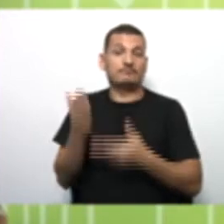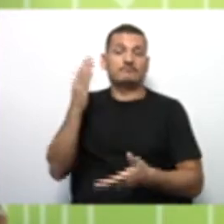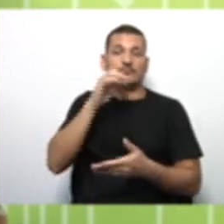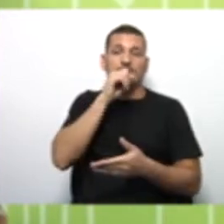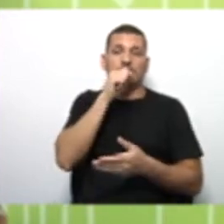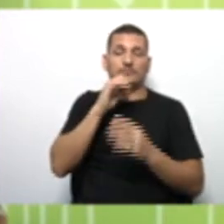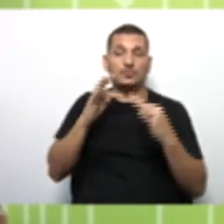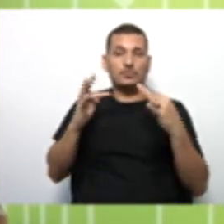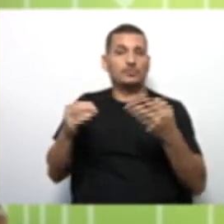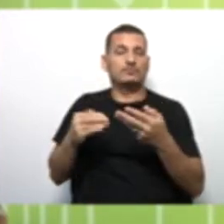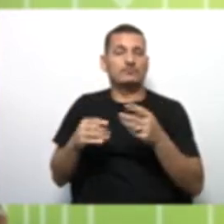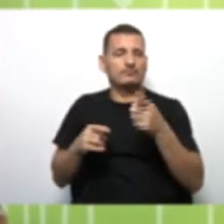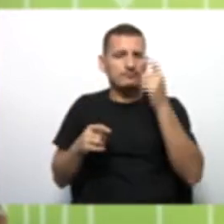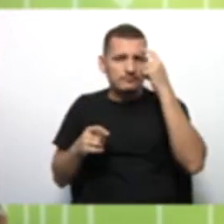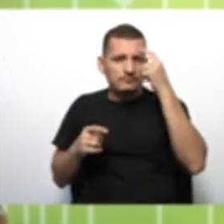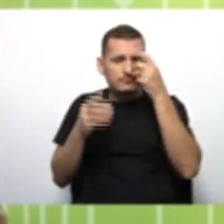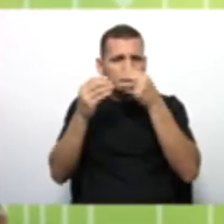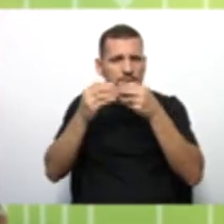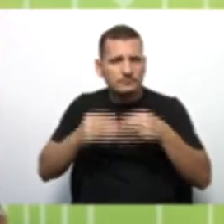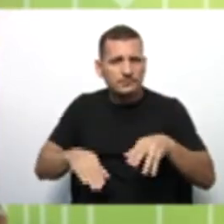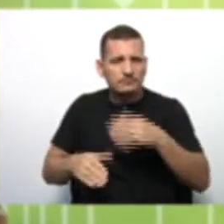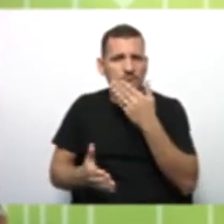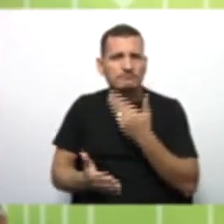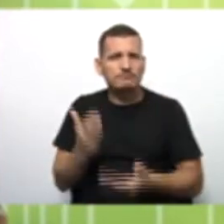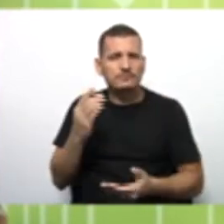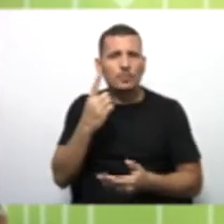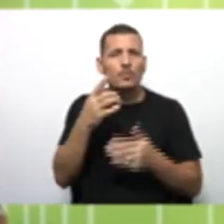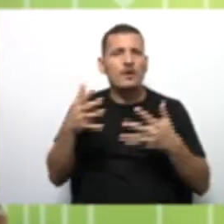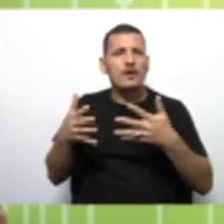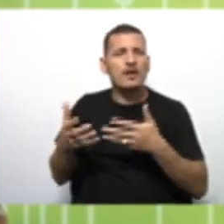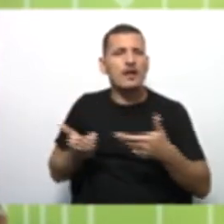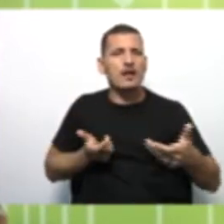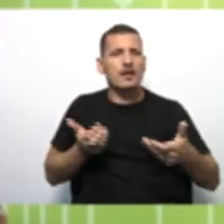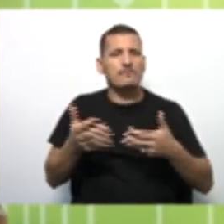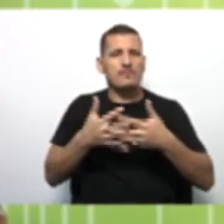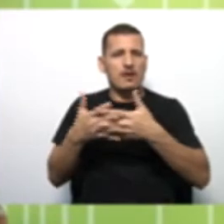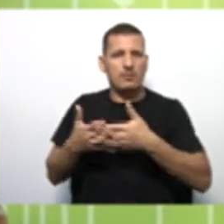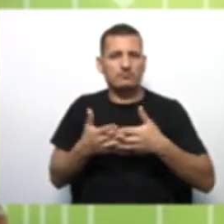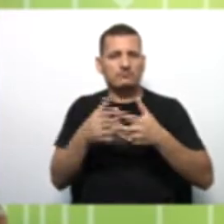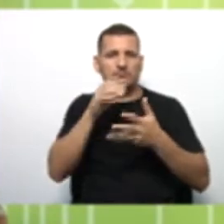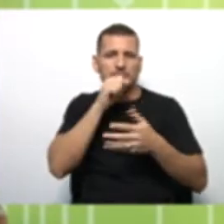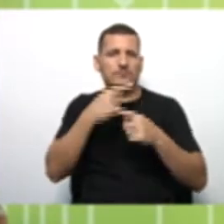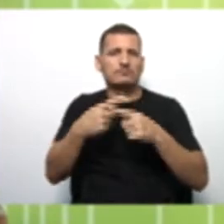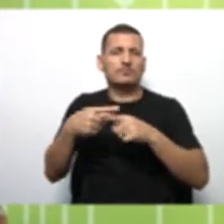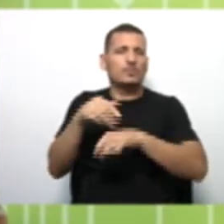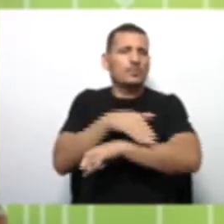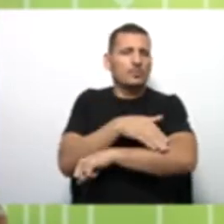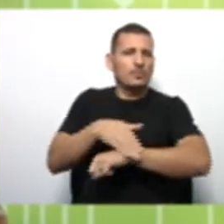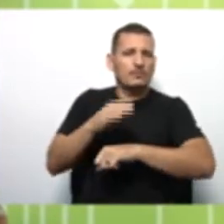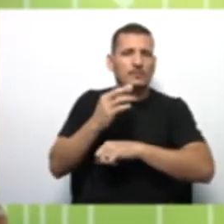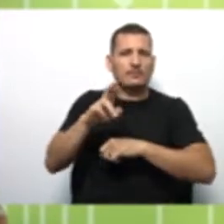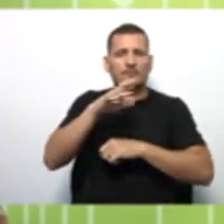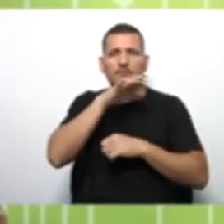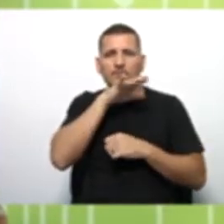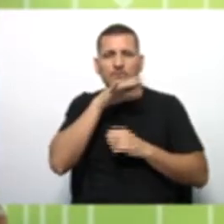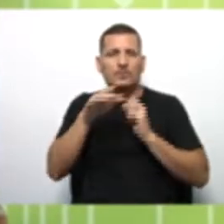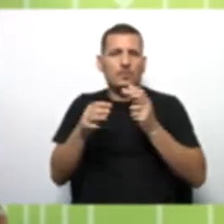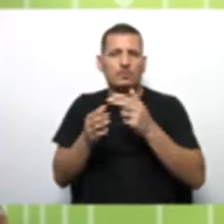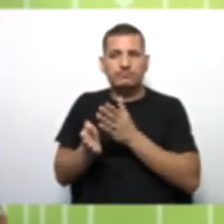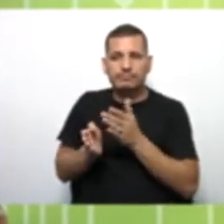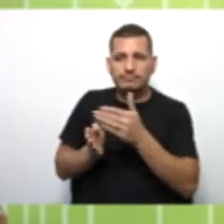Imagina o prejuízo que é você perder um caminhão de laranja por questões de pavimentação ou de uma rota que você pegou, que